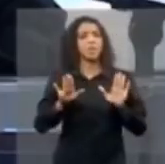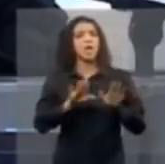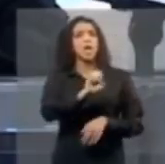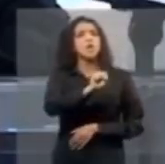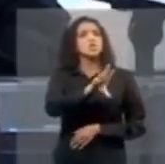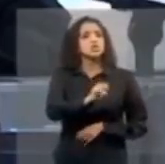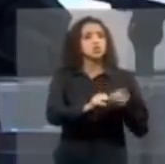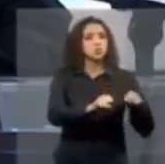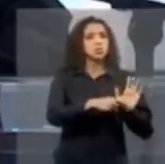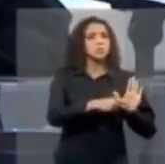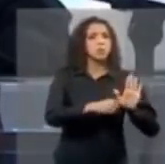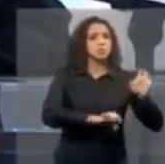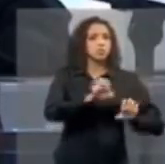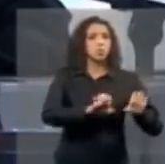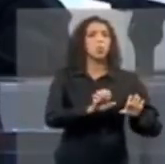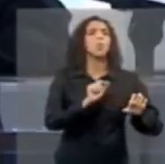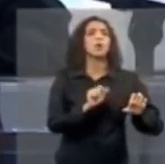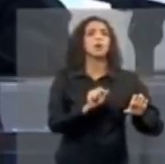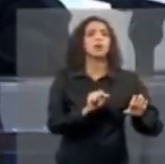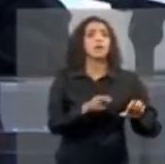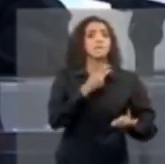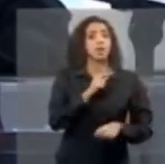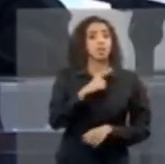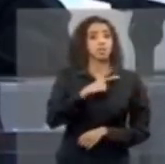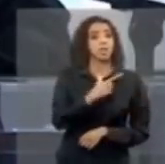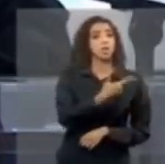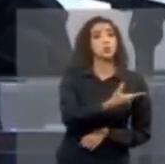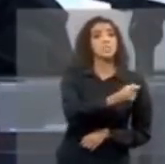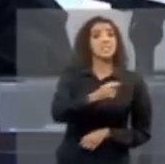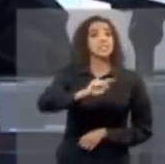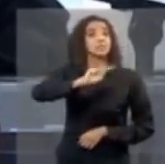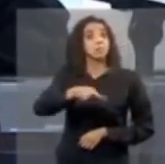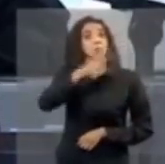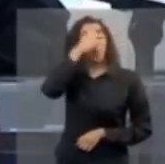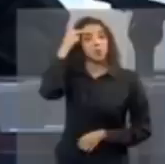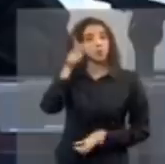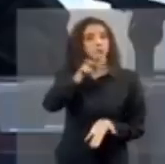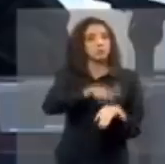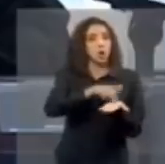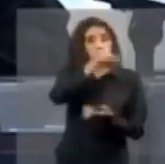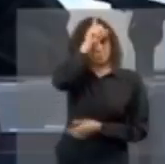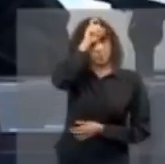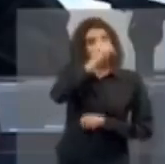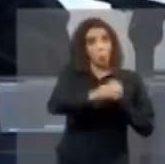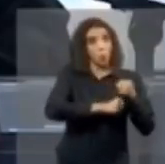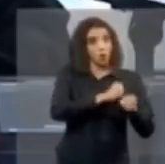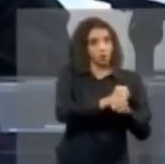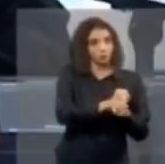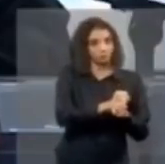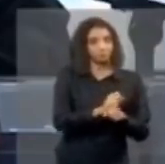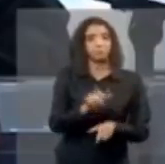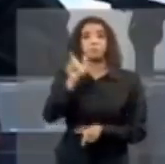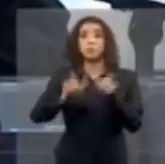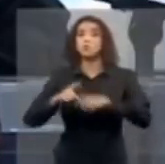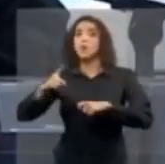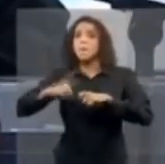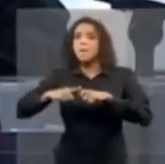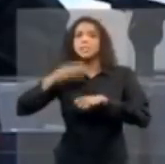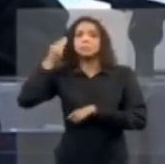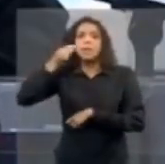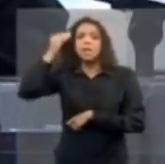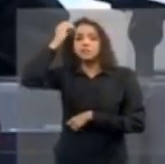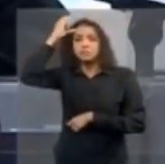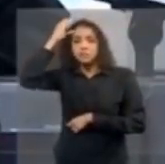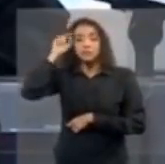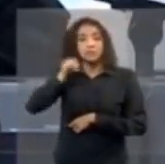dados do SUS apontam haver 200 mil internações por aborto por ano. A estimativa dos médicos